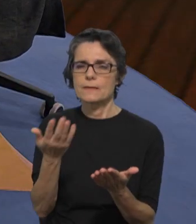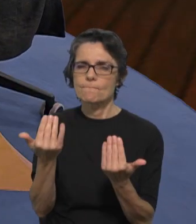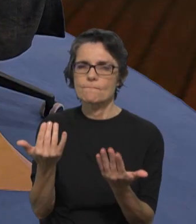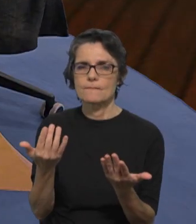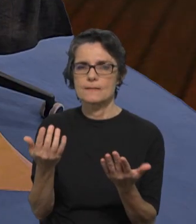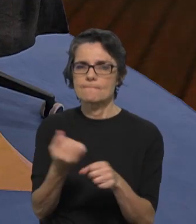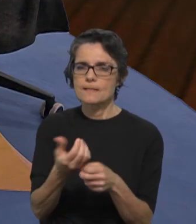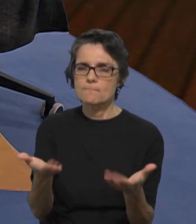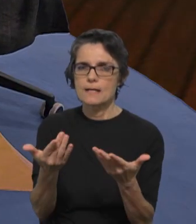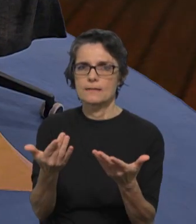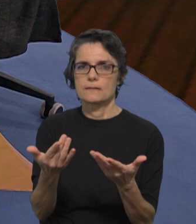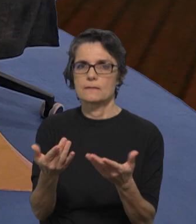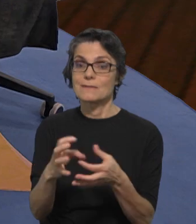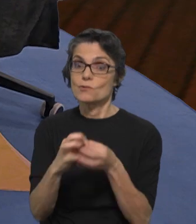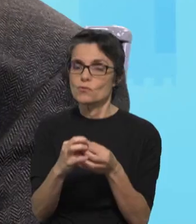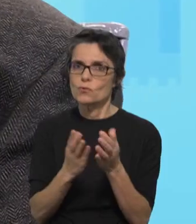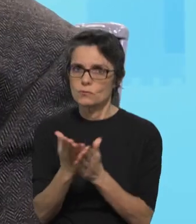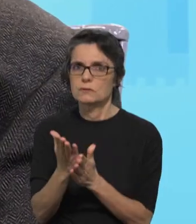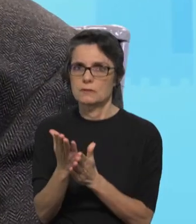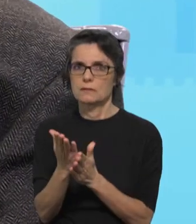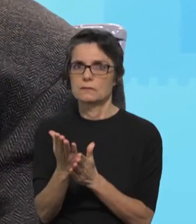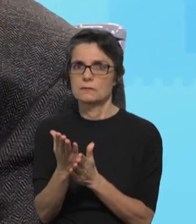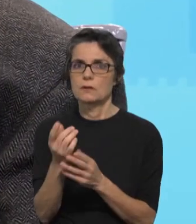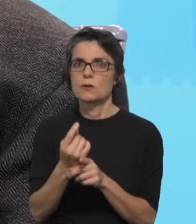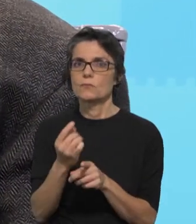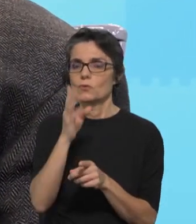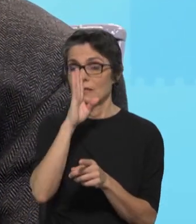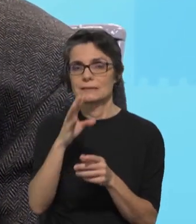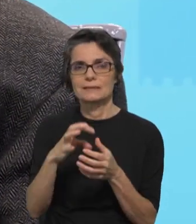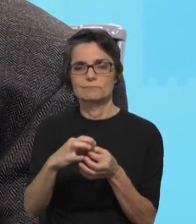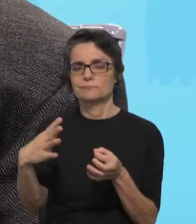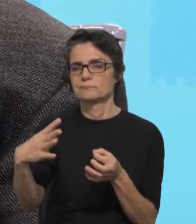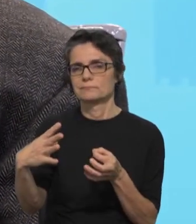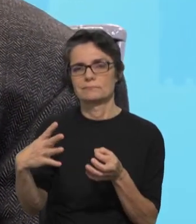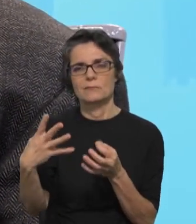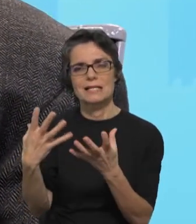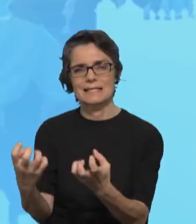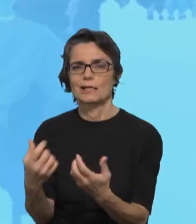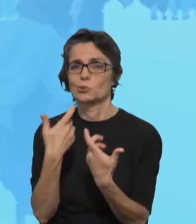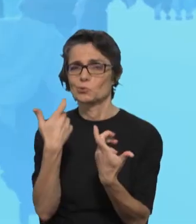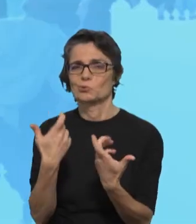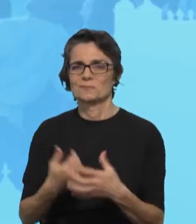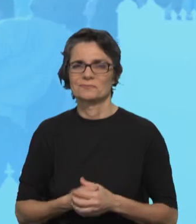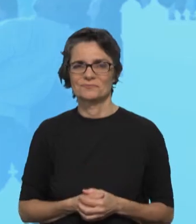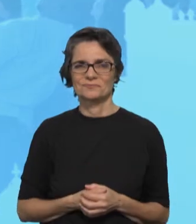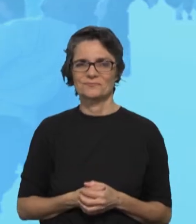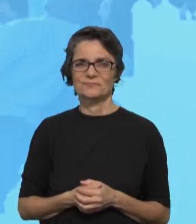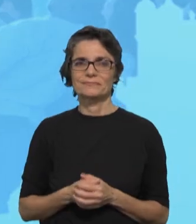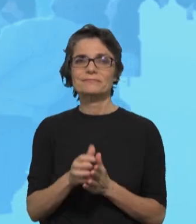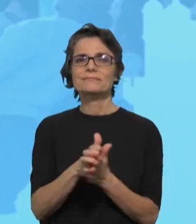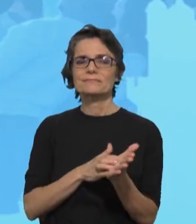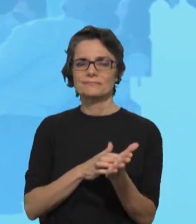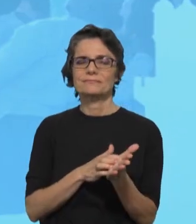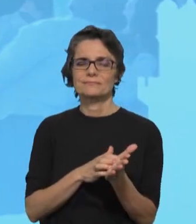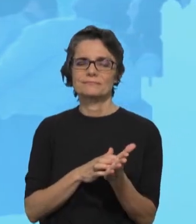condição: permanecermos unidos a Ele, porque sem mim nada podeis fazer. Já estávamos, de alguma forma, a falar desta primeira leitura dos Atos